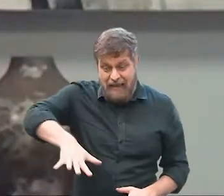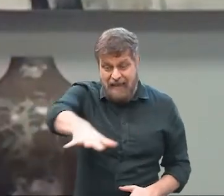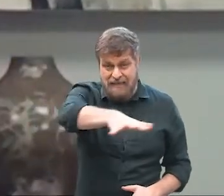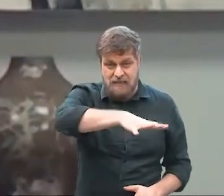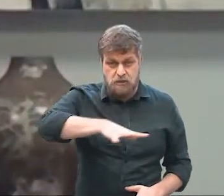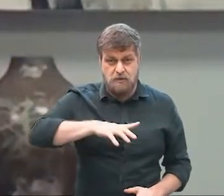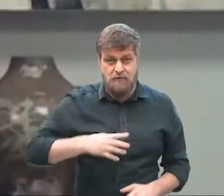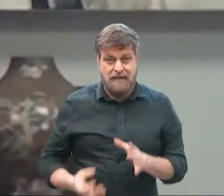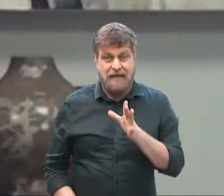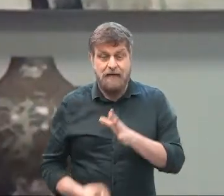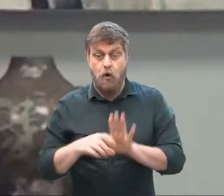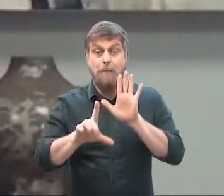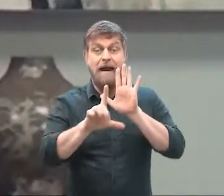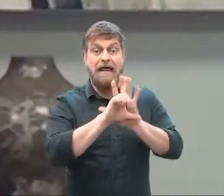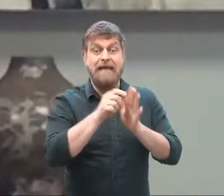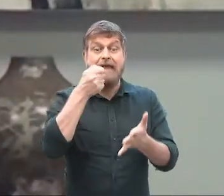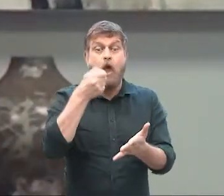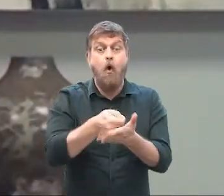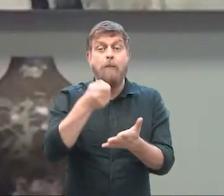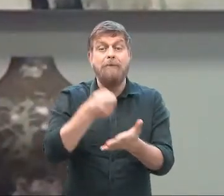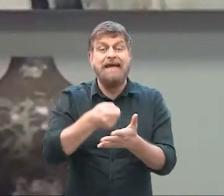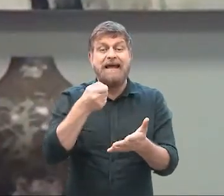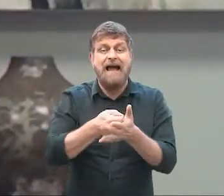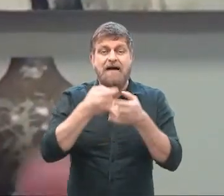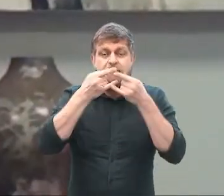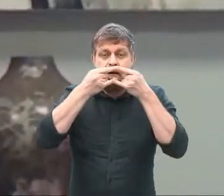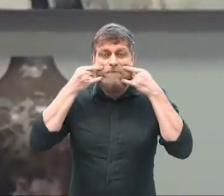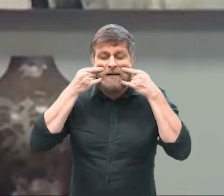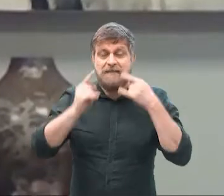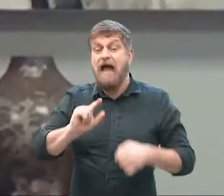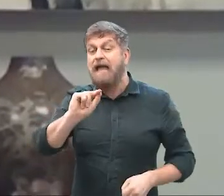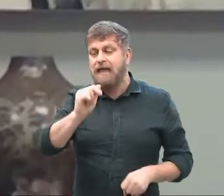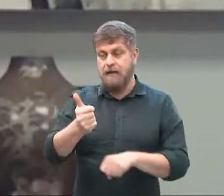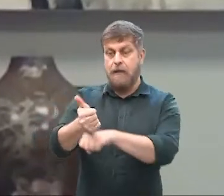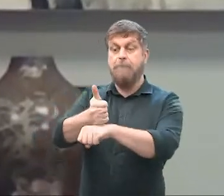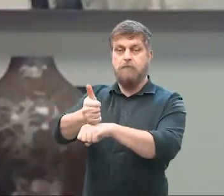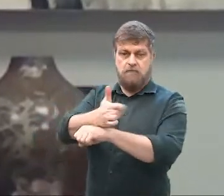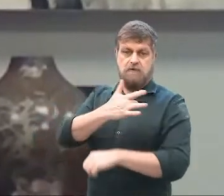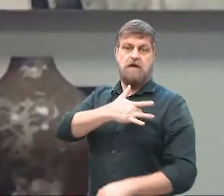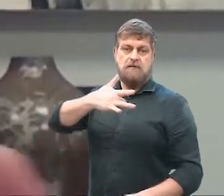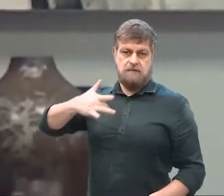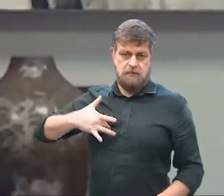sim, a criar a lei obrigando o uso de máscaras aos profissionais da saúde